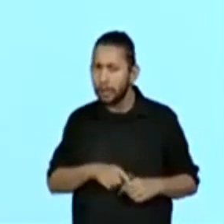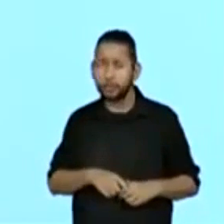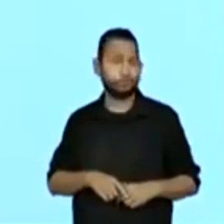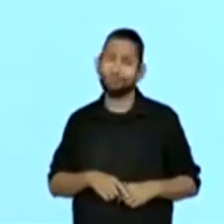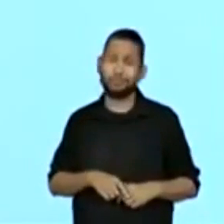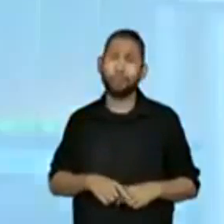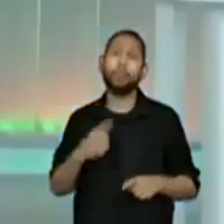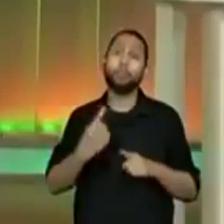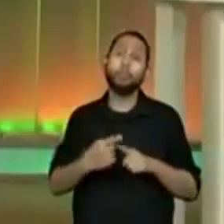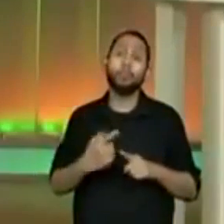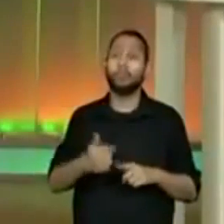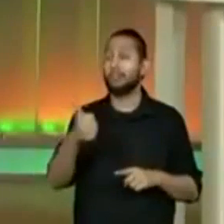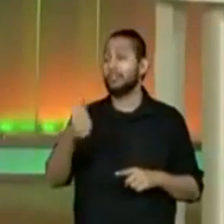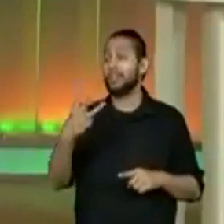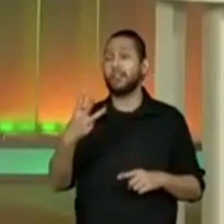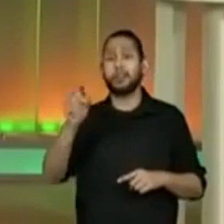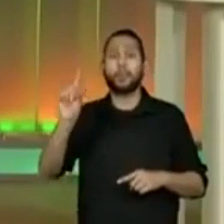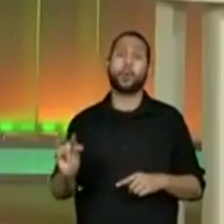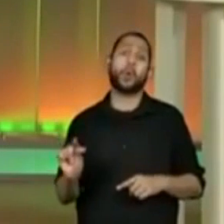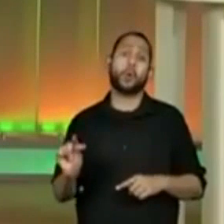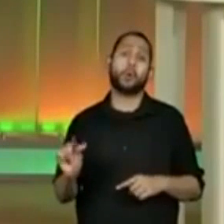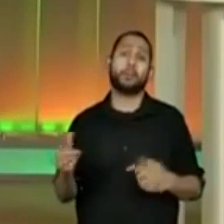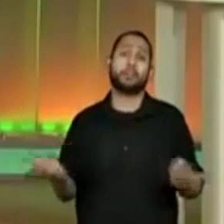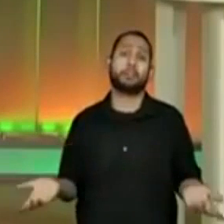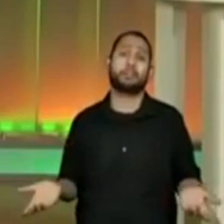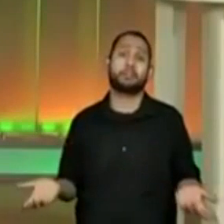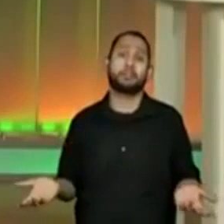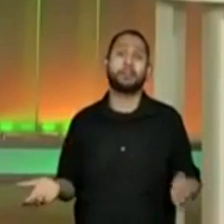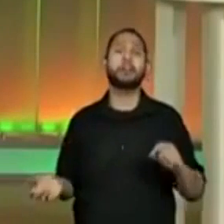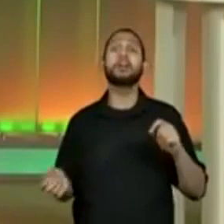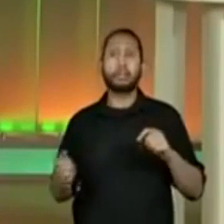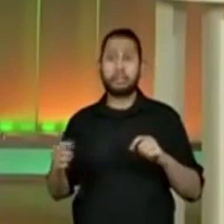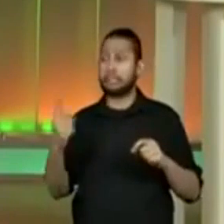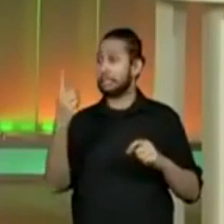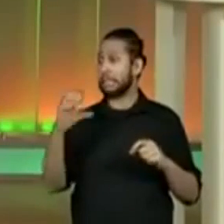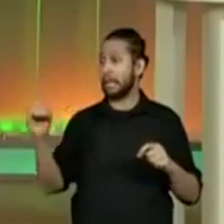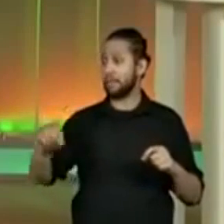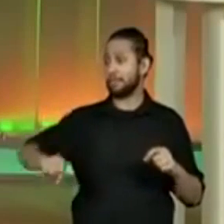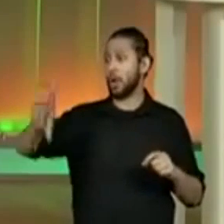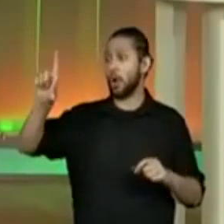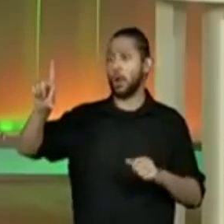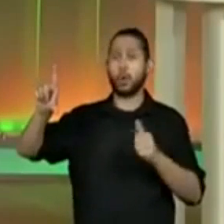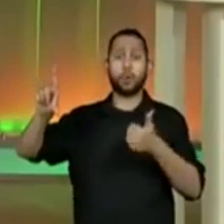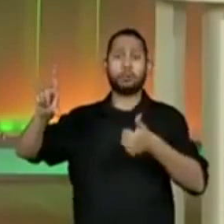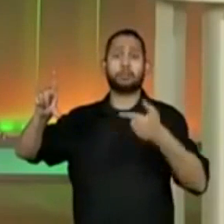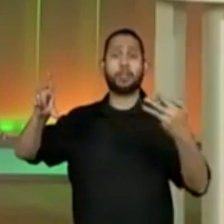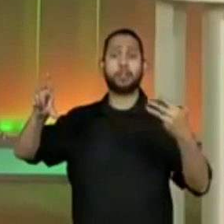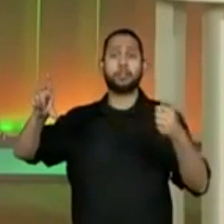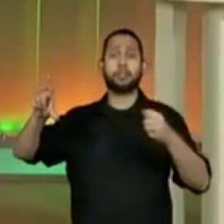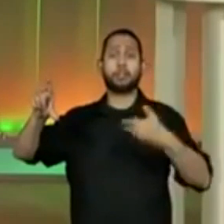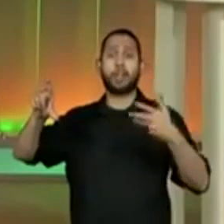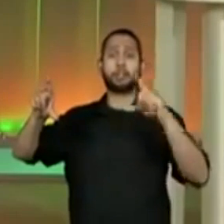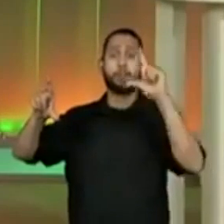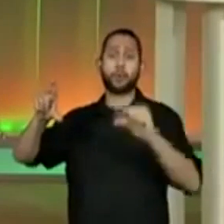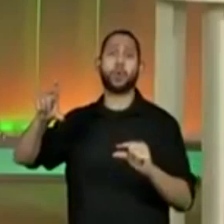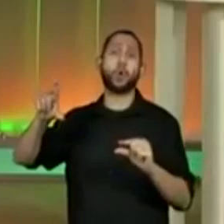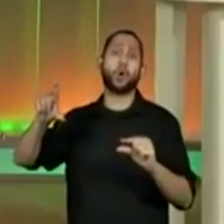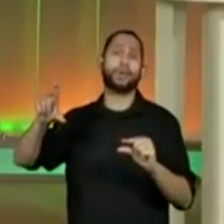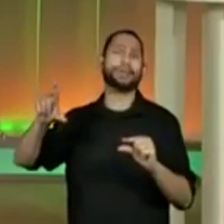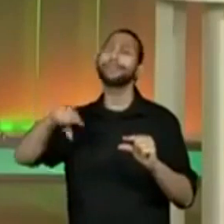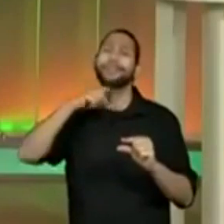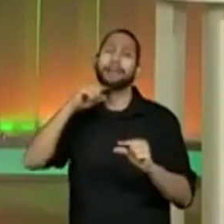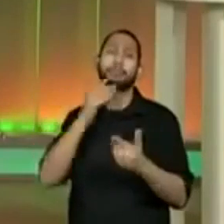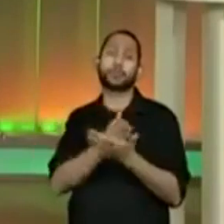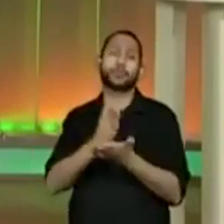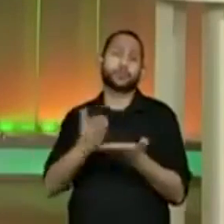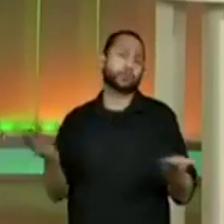menor. Realmente, vocês têm toda a razão. Mas o que a gente faz quando o número é menor e não dá para dividir? Será que alguém sabe?